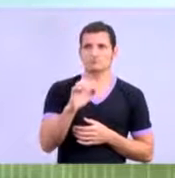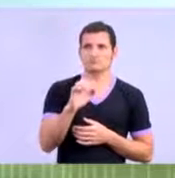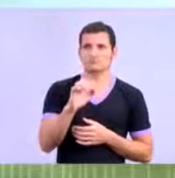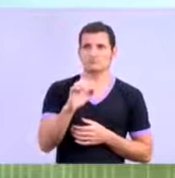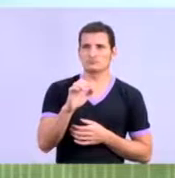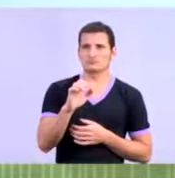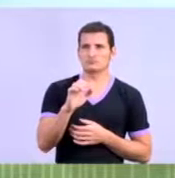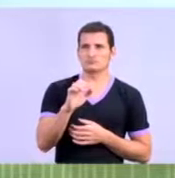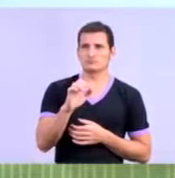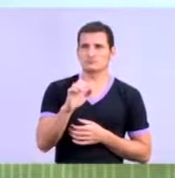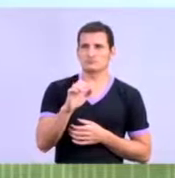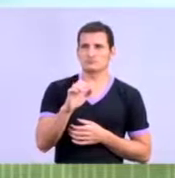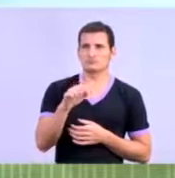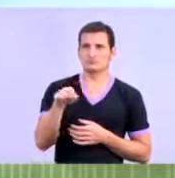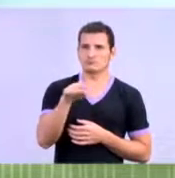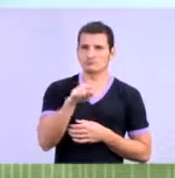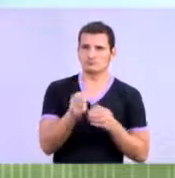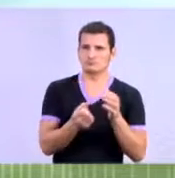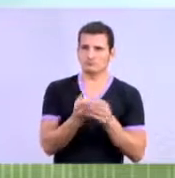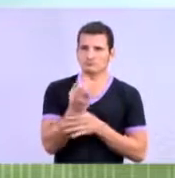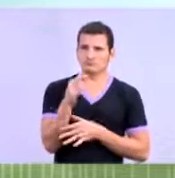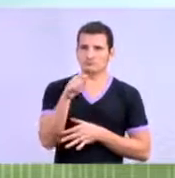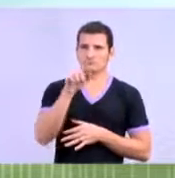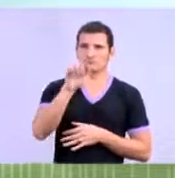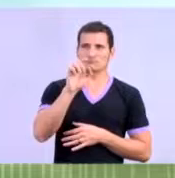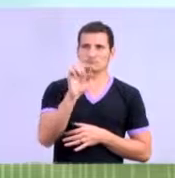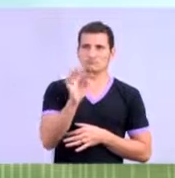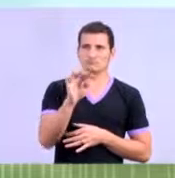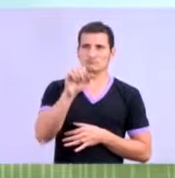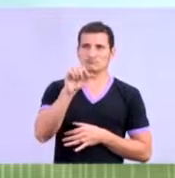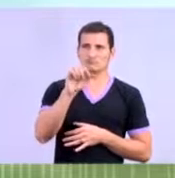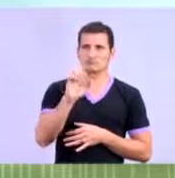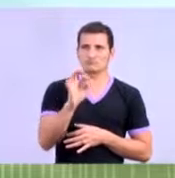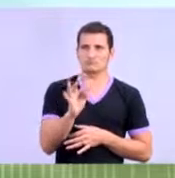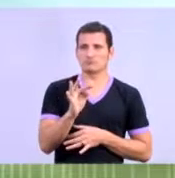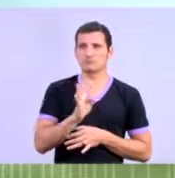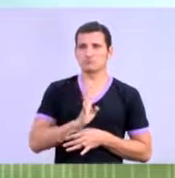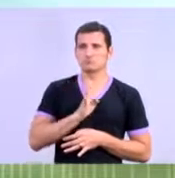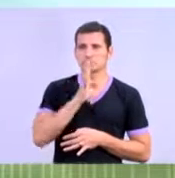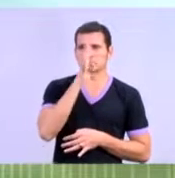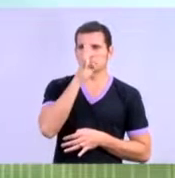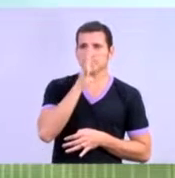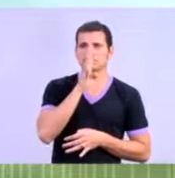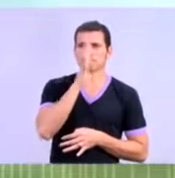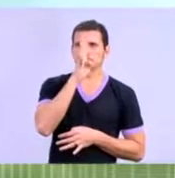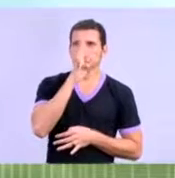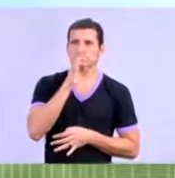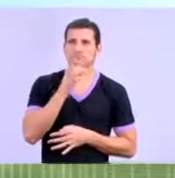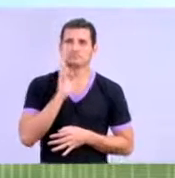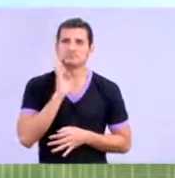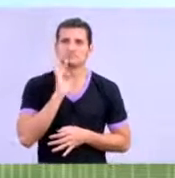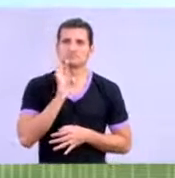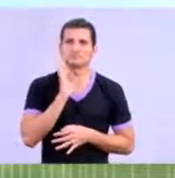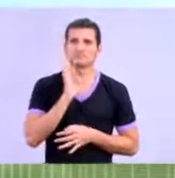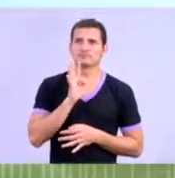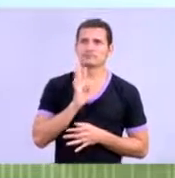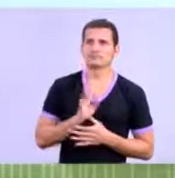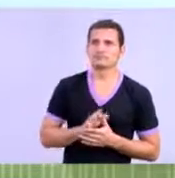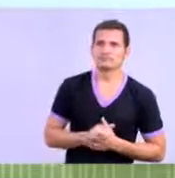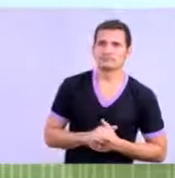eles criam para você os gets e setters de maneira automática. Então é bem legal isso aí, tá?